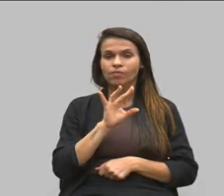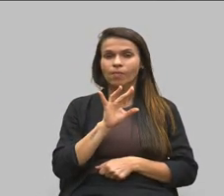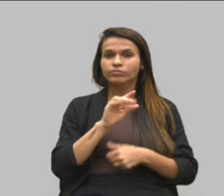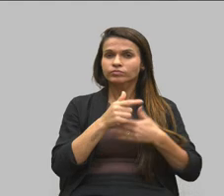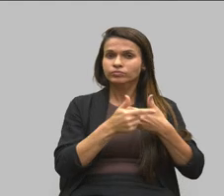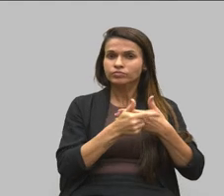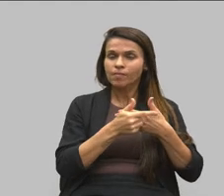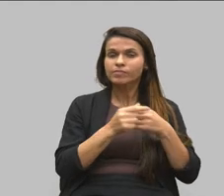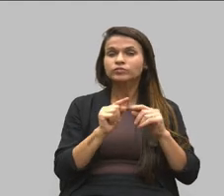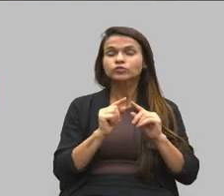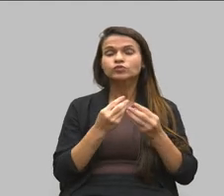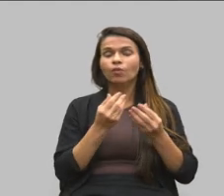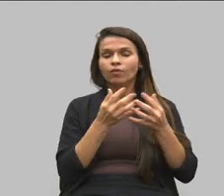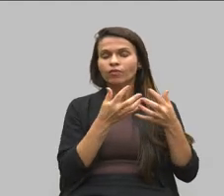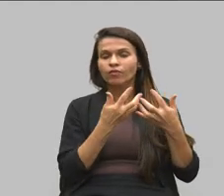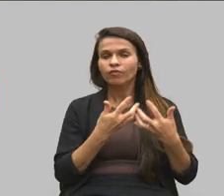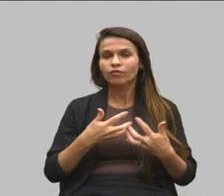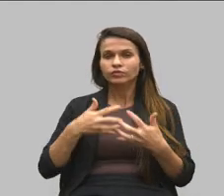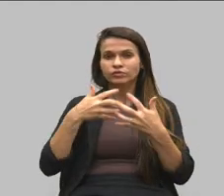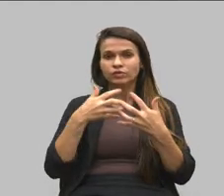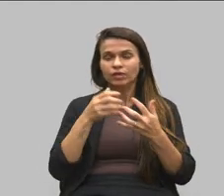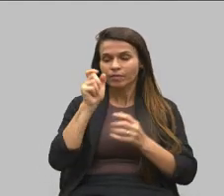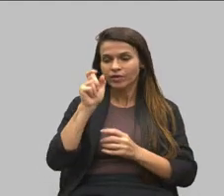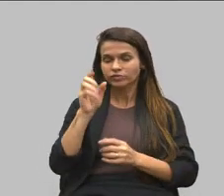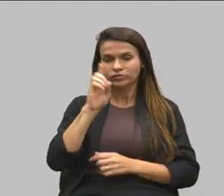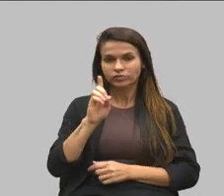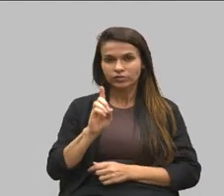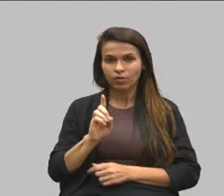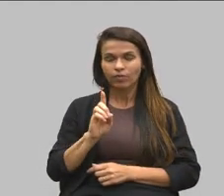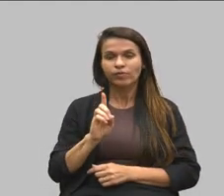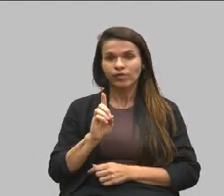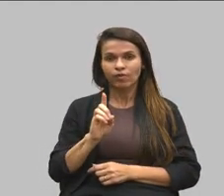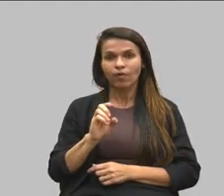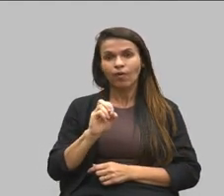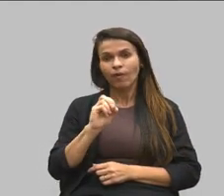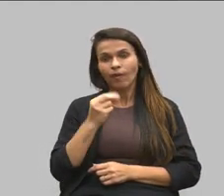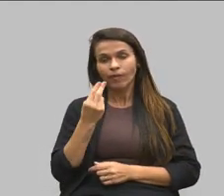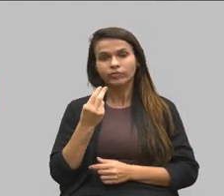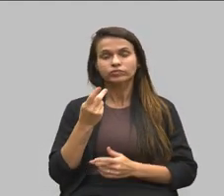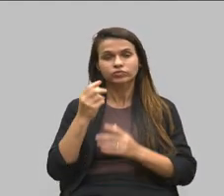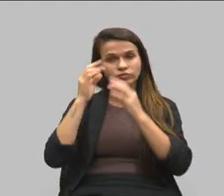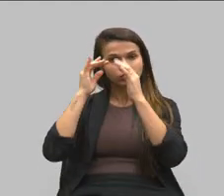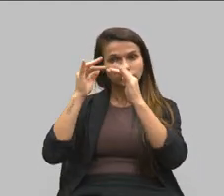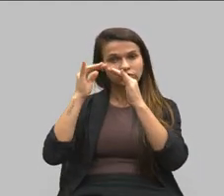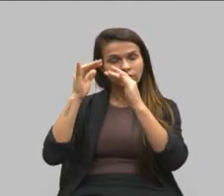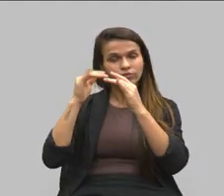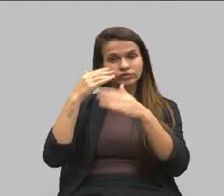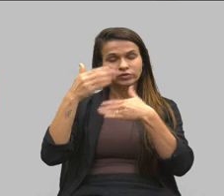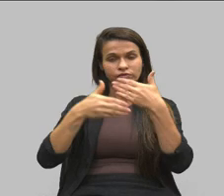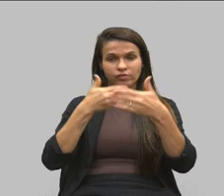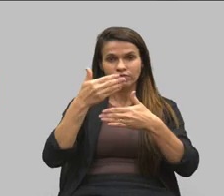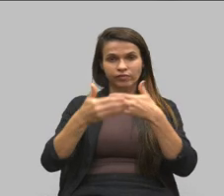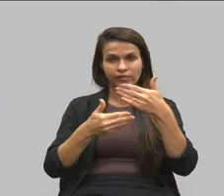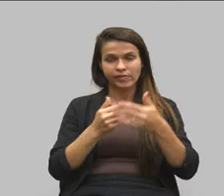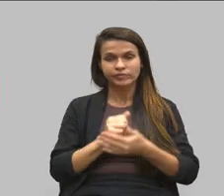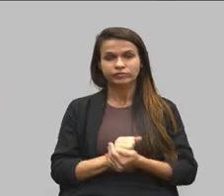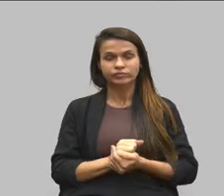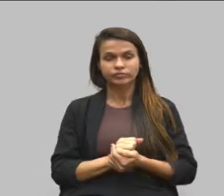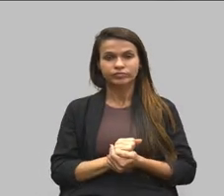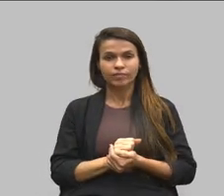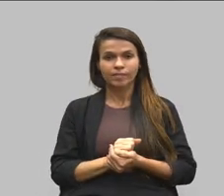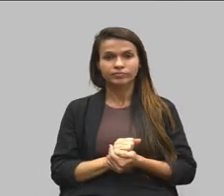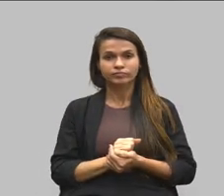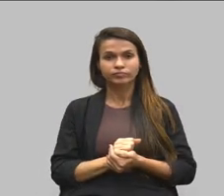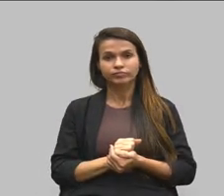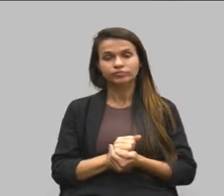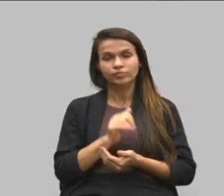funcionalidade da pessoa com deficiência ou com transtorno e eh do neurodesenvolvimento porque de desenvolver a função por exemplo